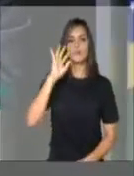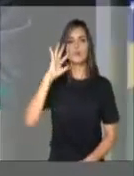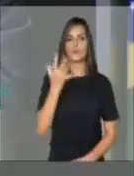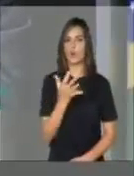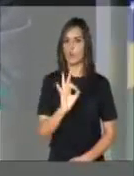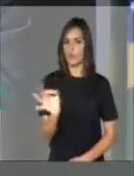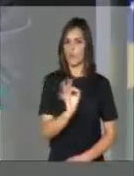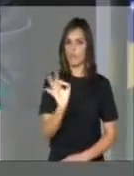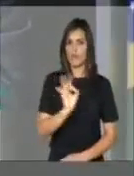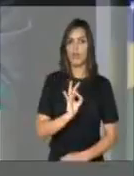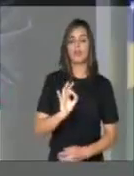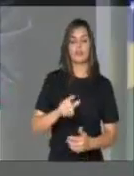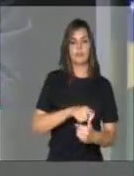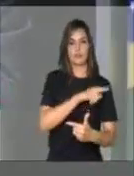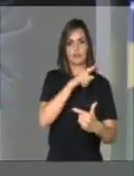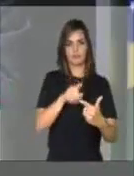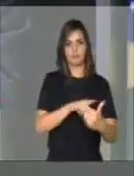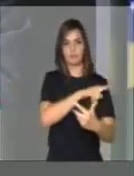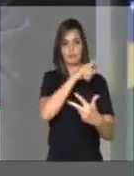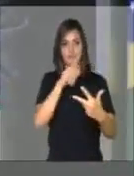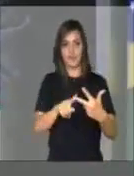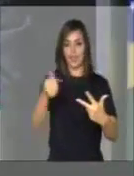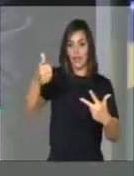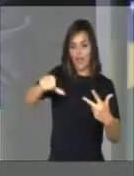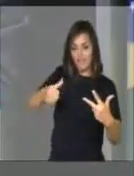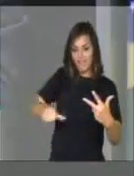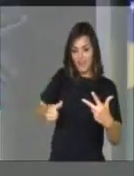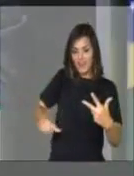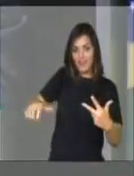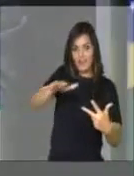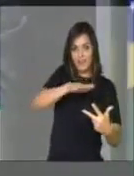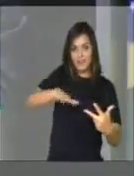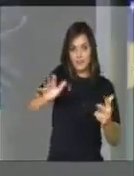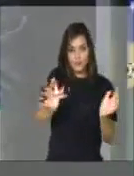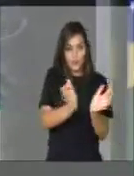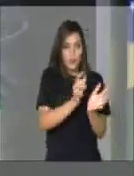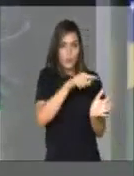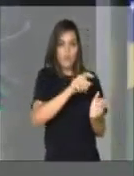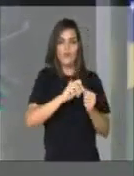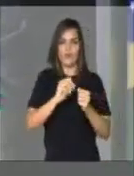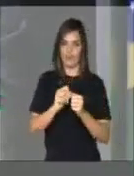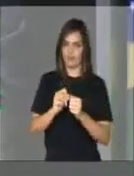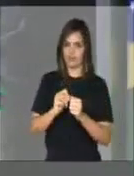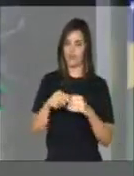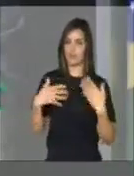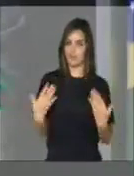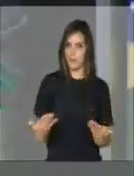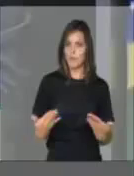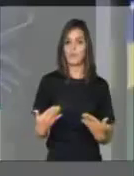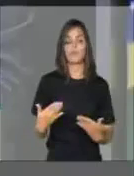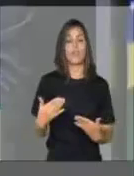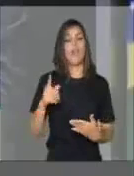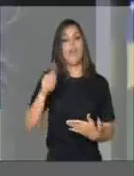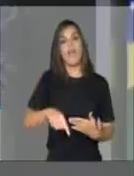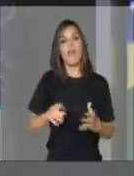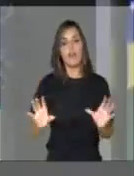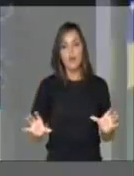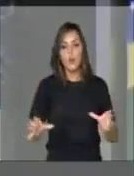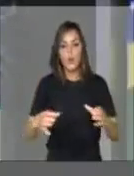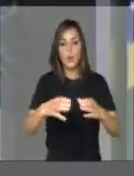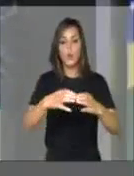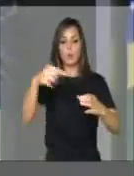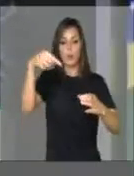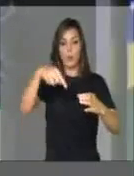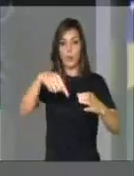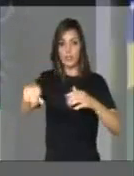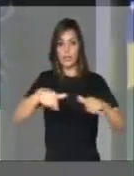não superadas desde a terceira rodada de avaliação mútua promovida pelo grupo. Diante deste quadro, foi constituído